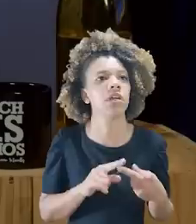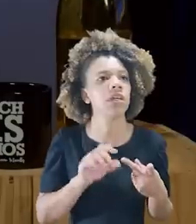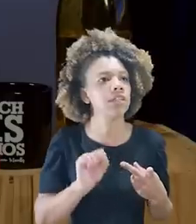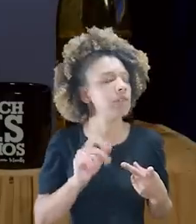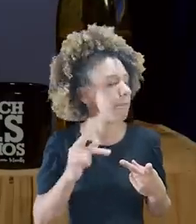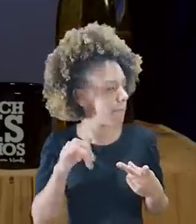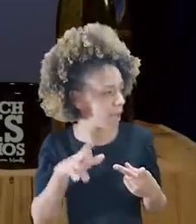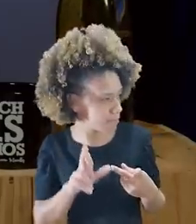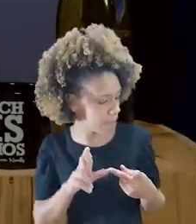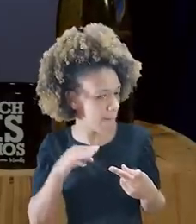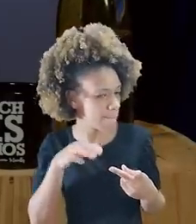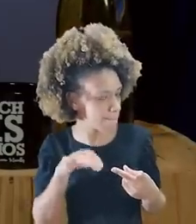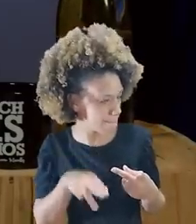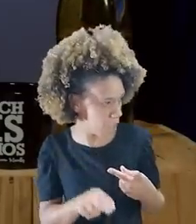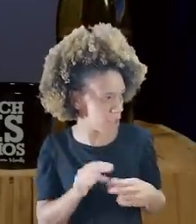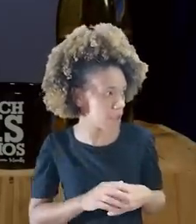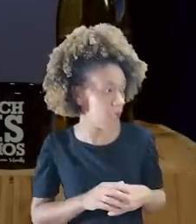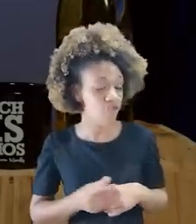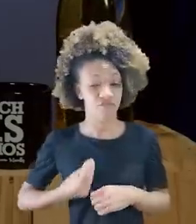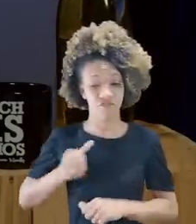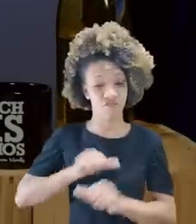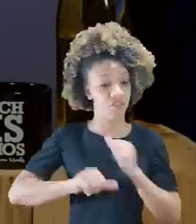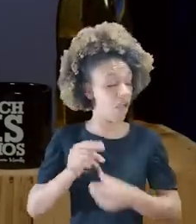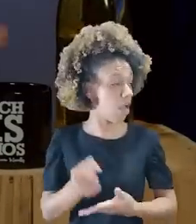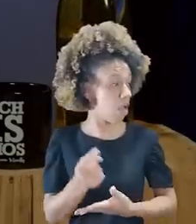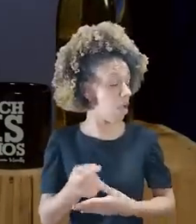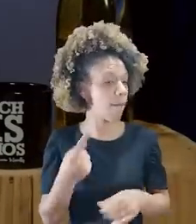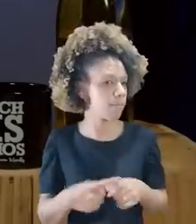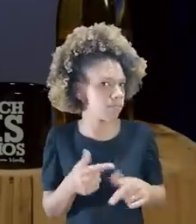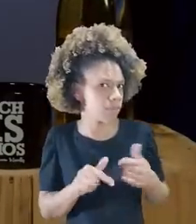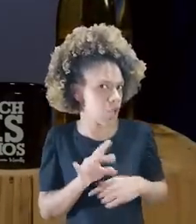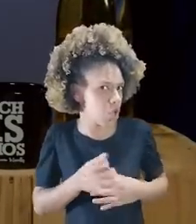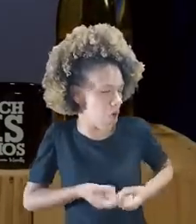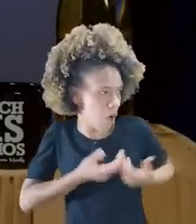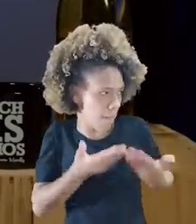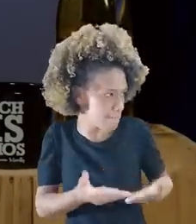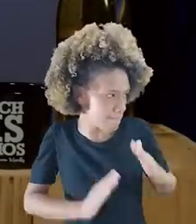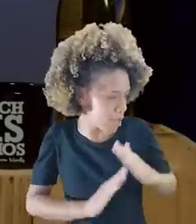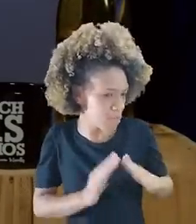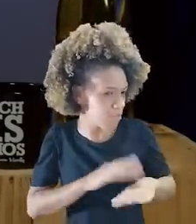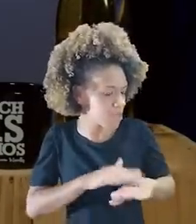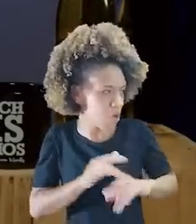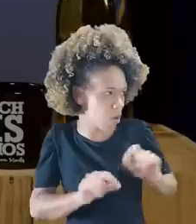da Acho que nem também é o máximo É também que é o teu Dom né Igual eu te falei você nasceu para ser comediante você já